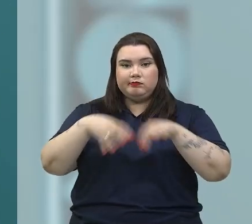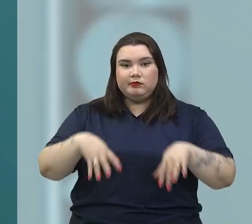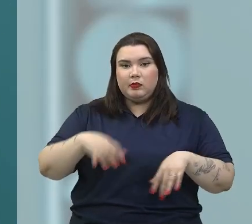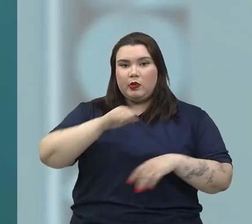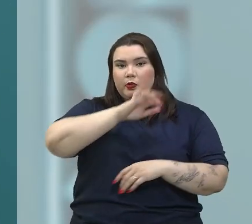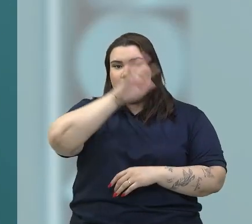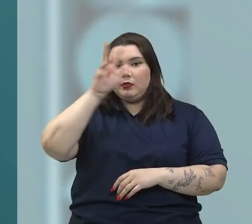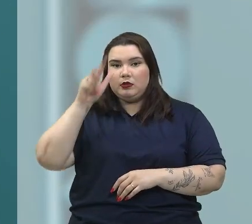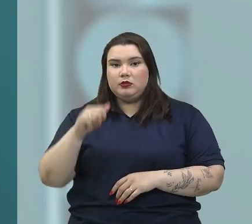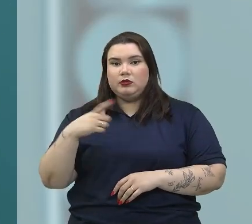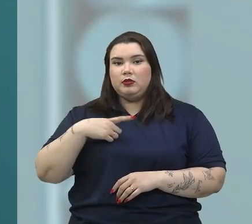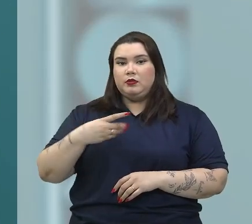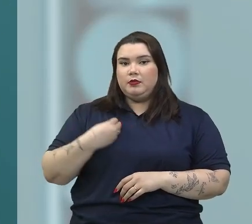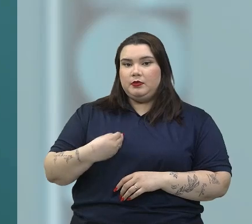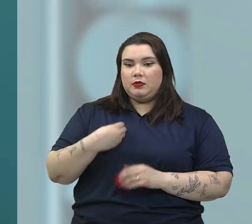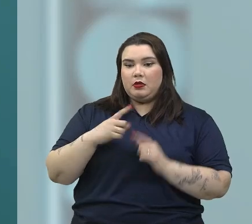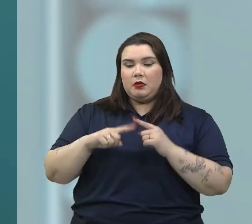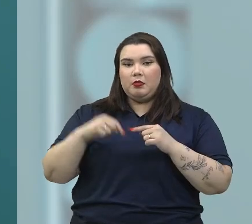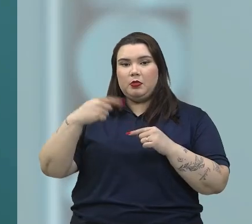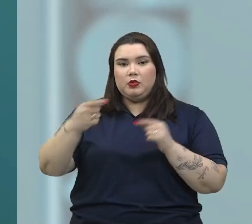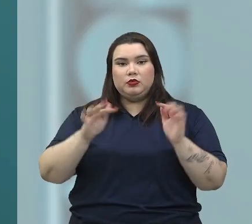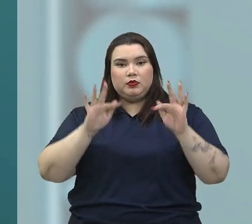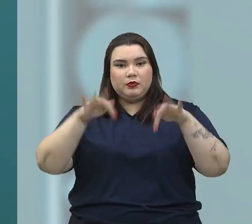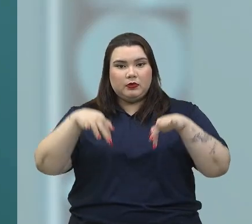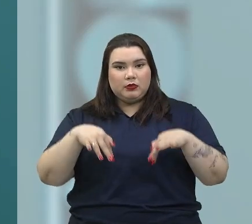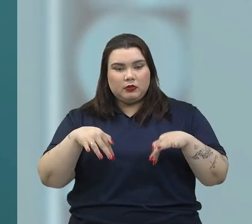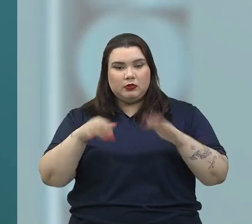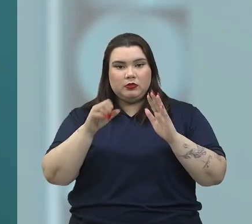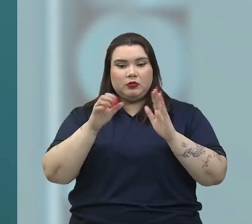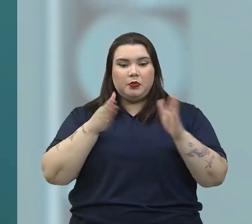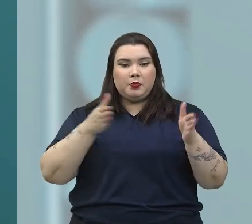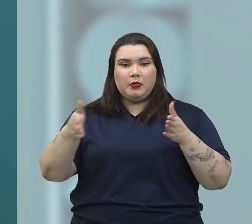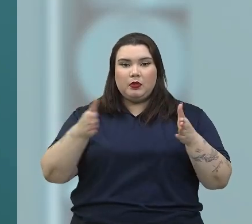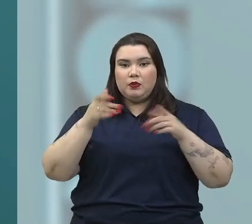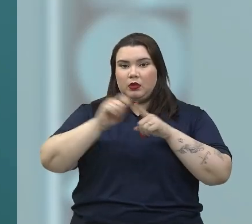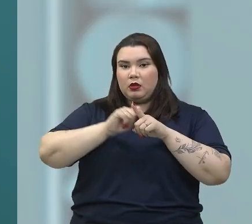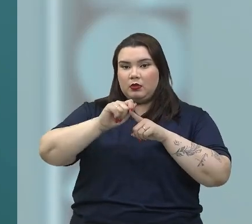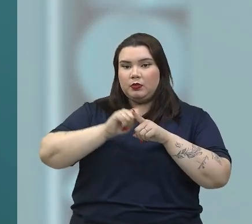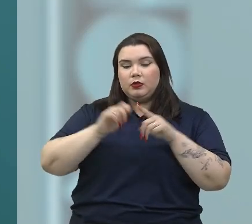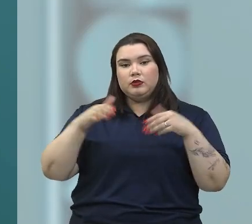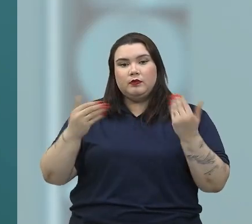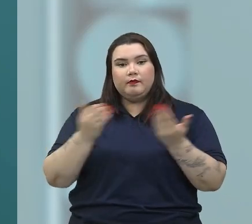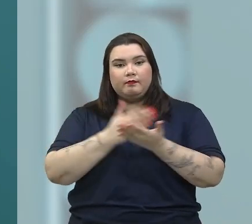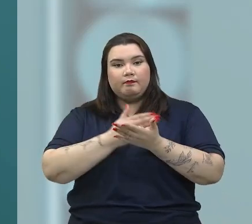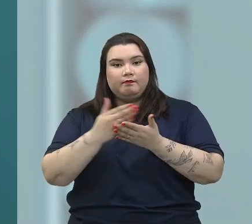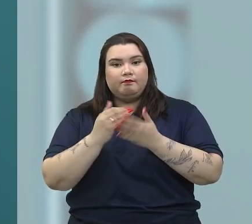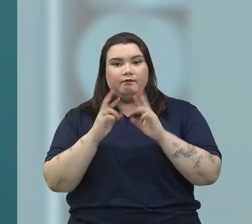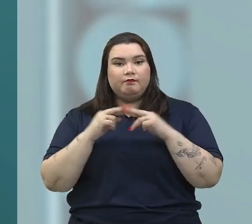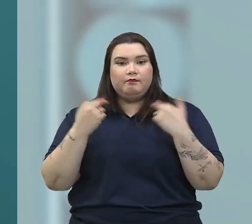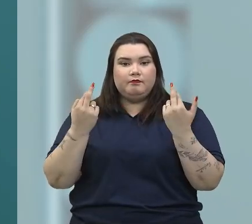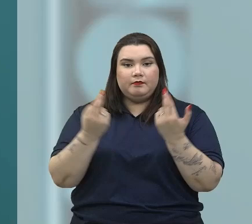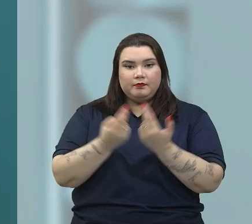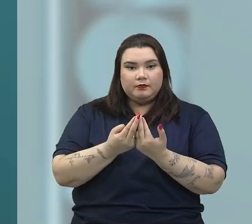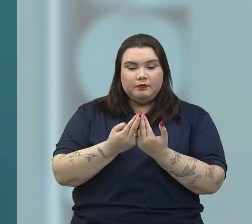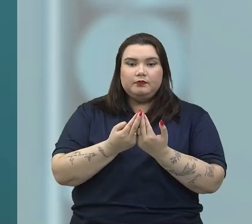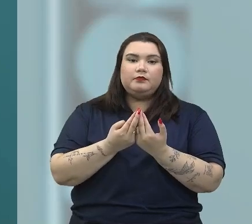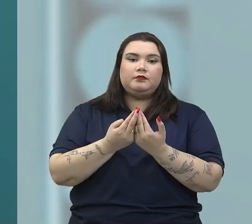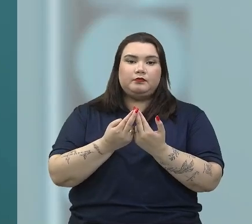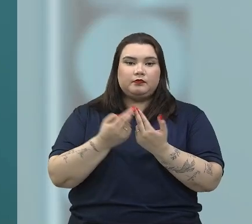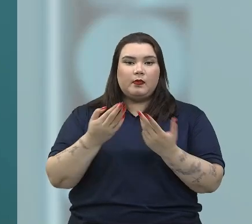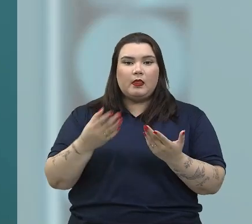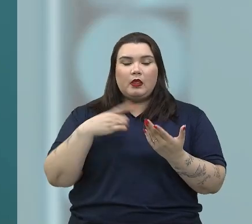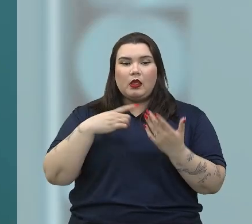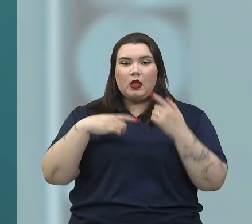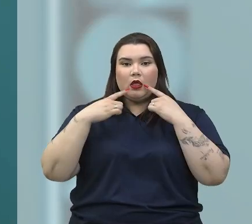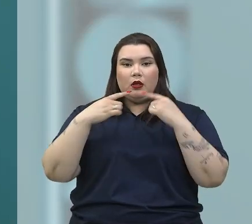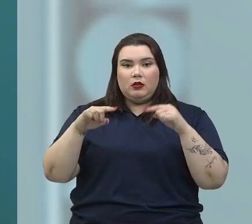Amazonas estava vivenciando após o fim do ciclo da borracha. E então eles começam a se reunir, fazendo aí essa crítica,